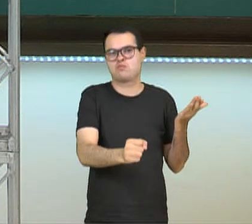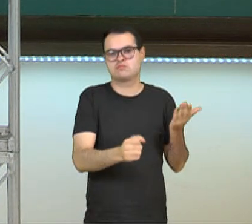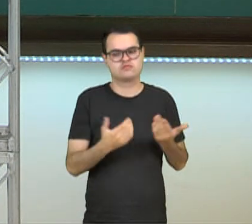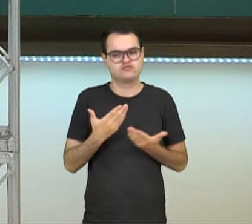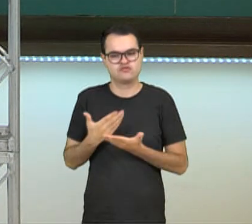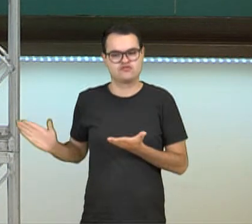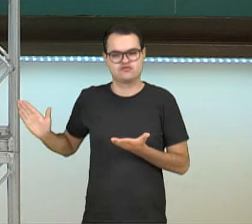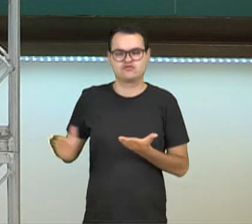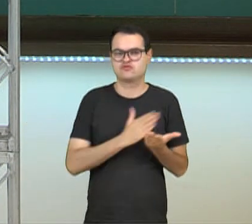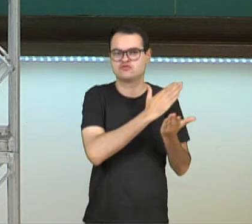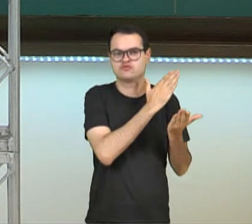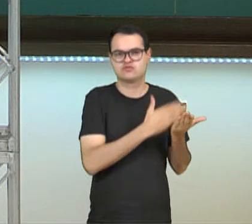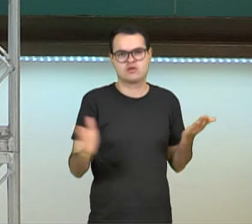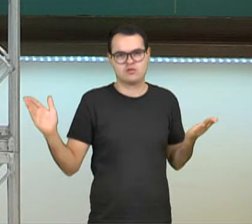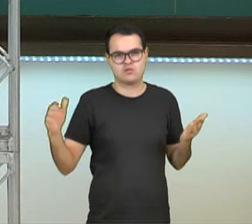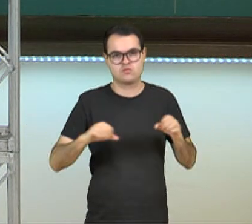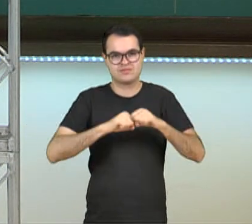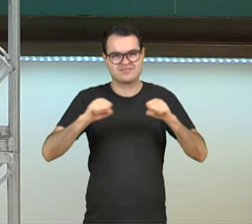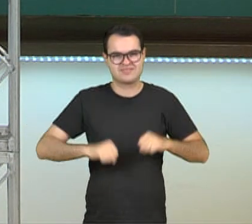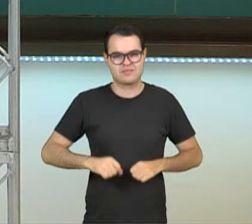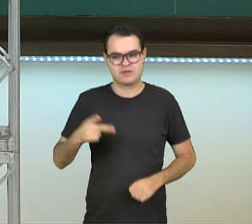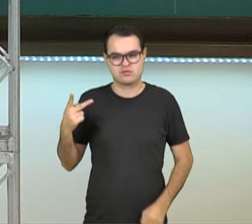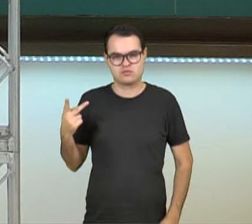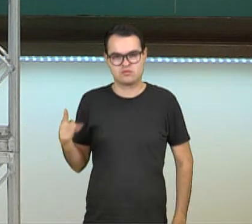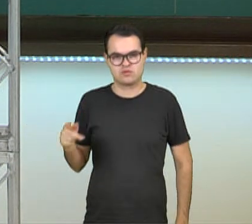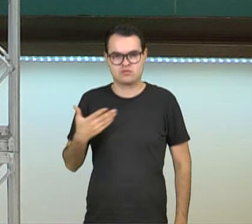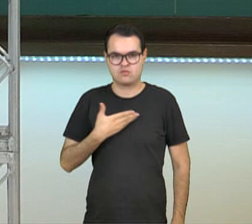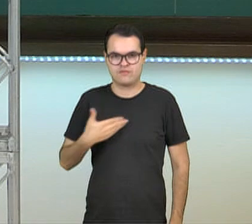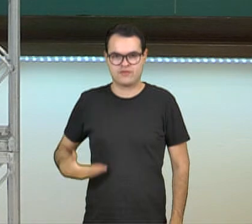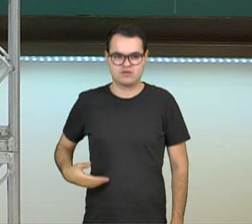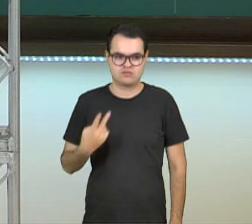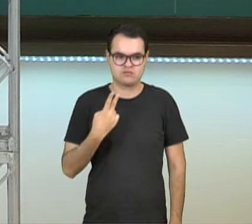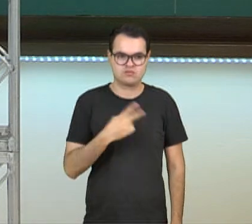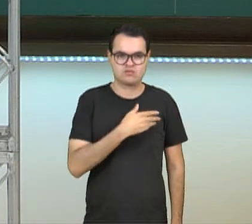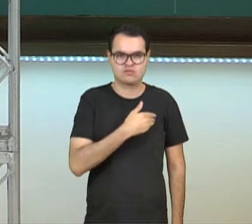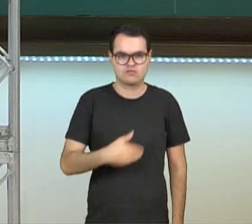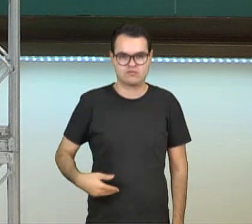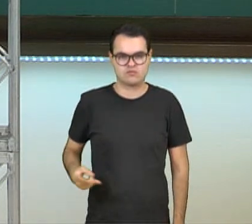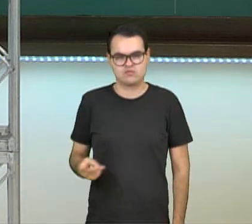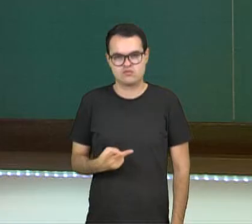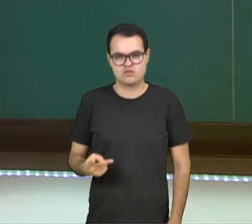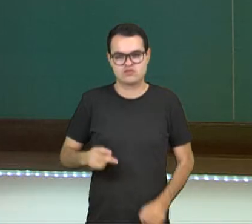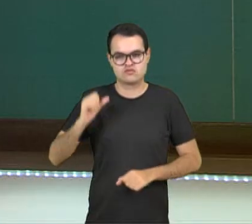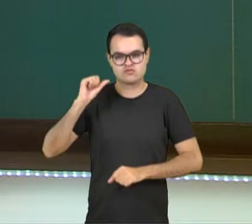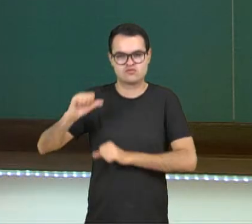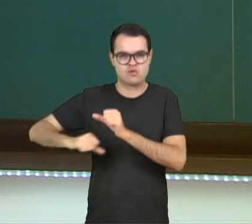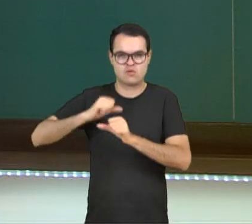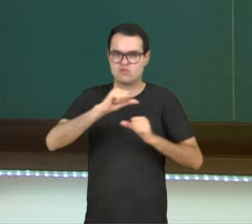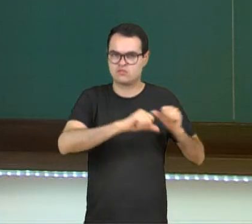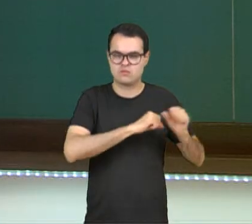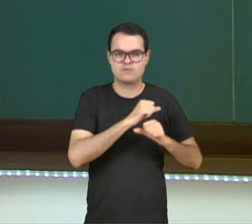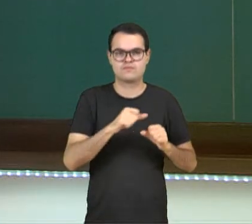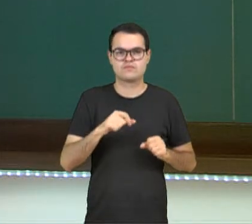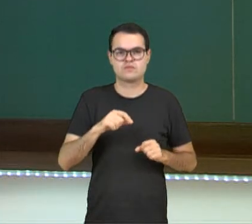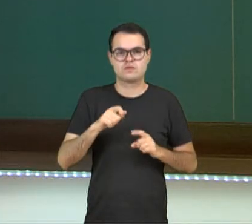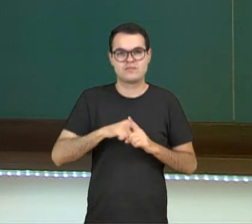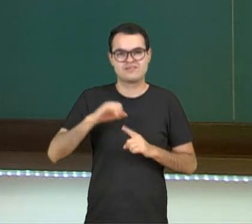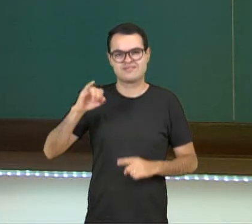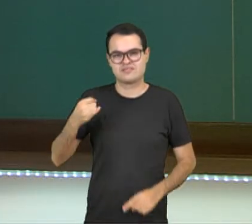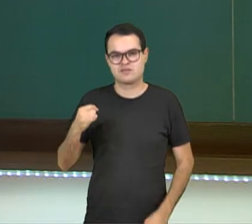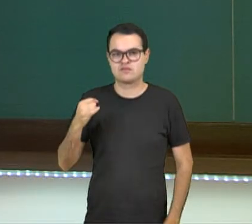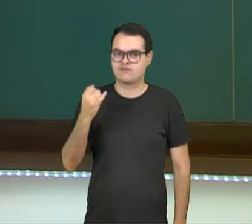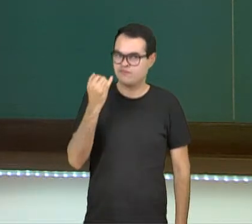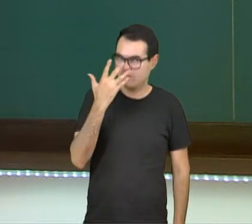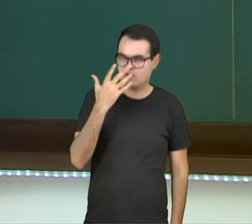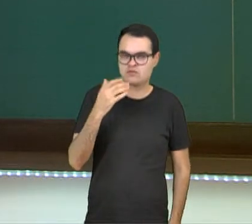tá? Saiu ali o sistema de governo, foi mudado, trocado, tá? Respectivamente em janeiro e